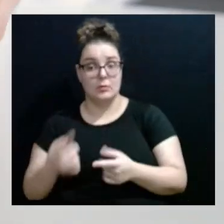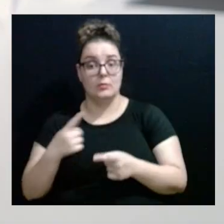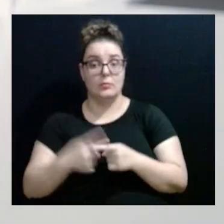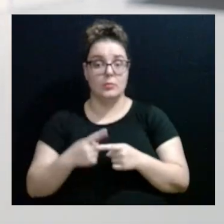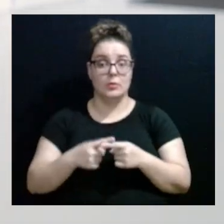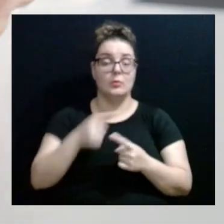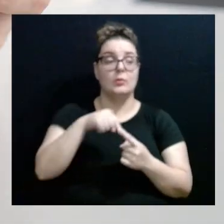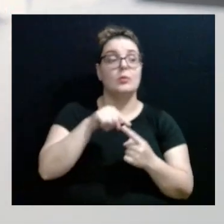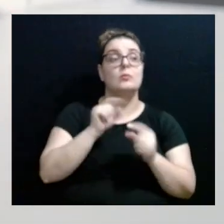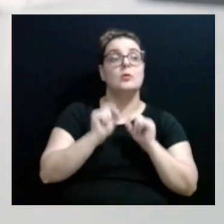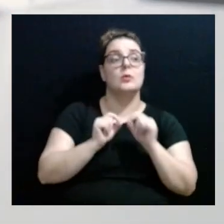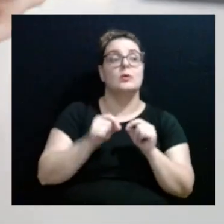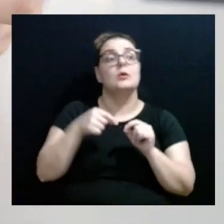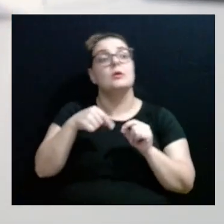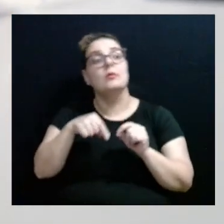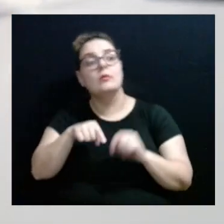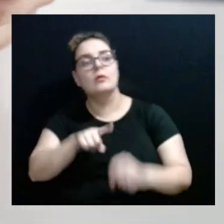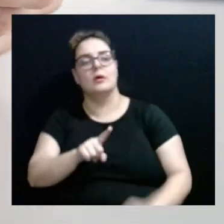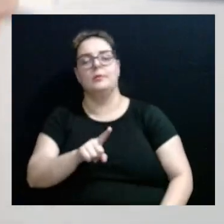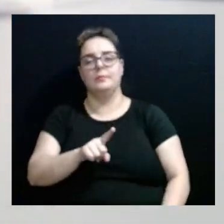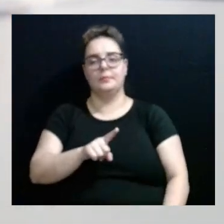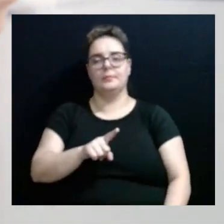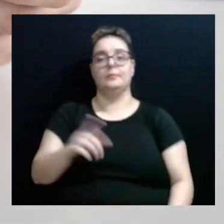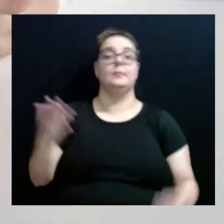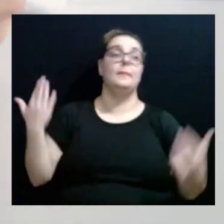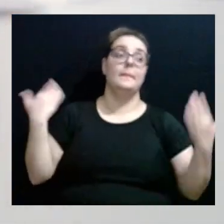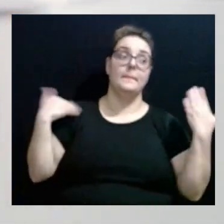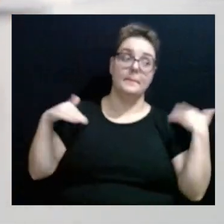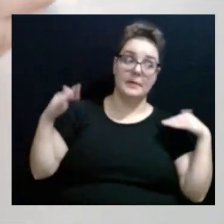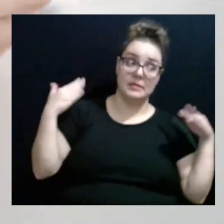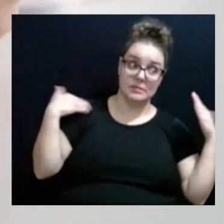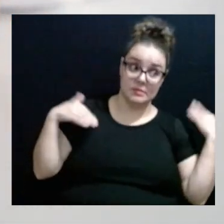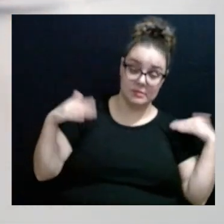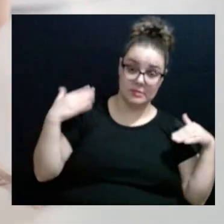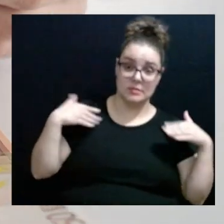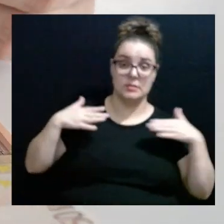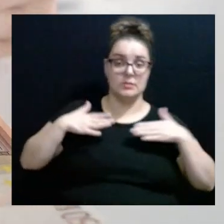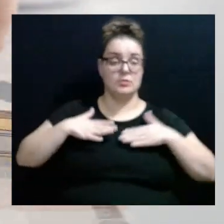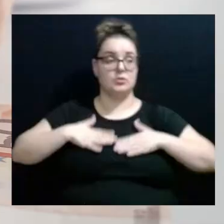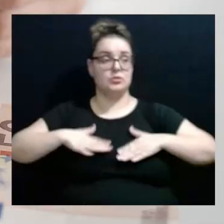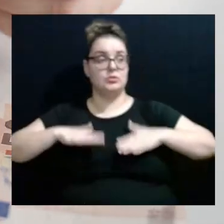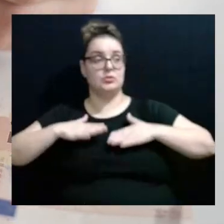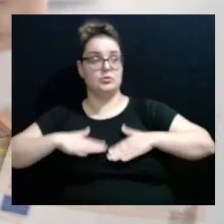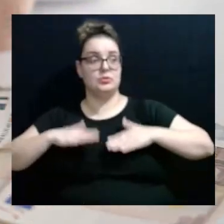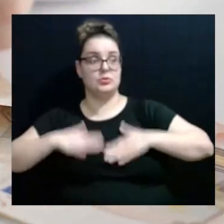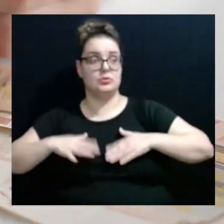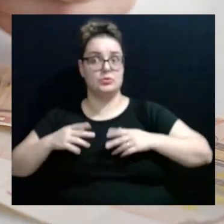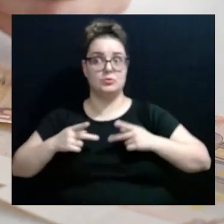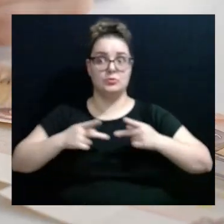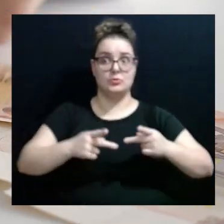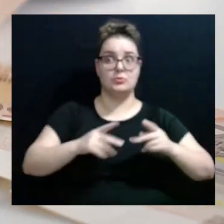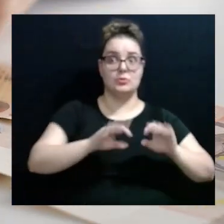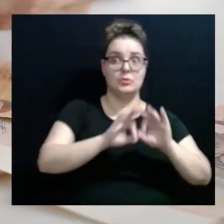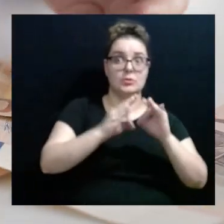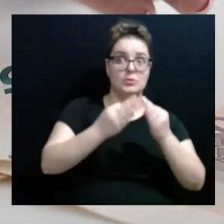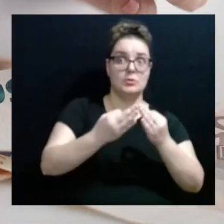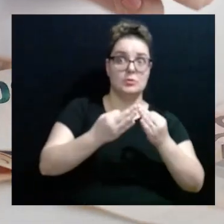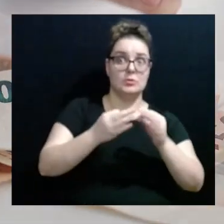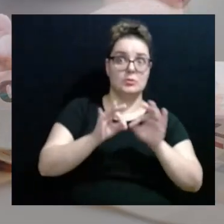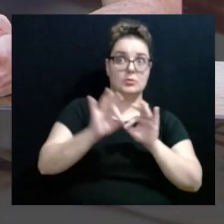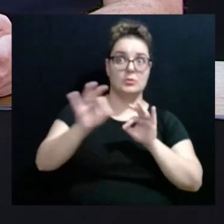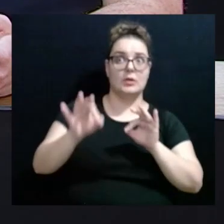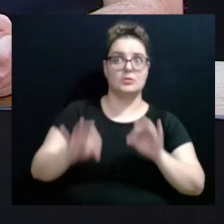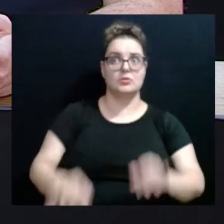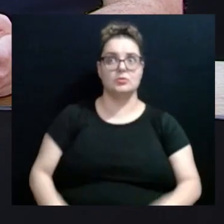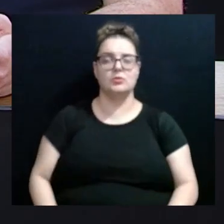desse planejamento. Porque o objetivo é que você vá, passeie, né? Descanse ou visite seus